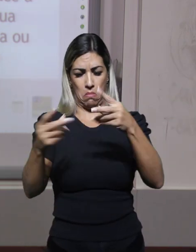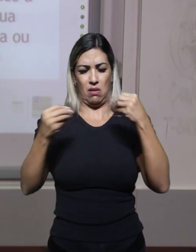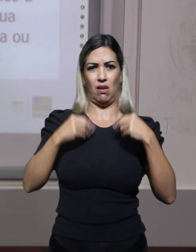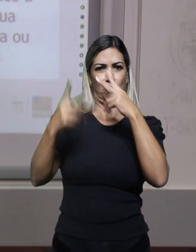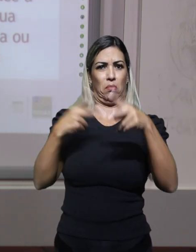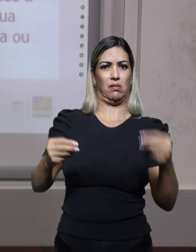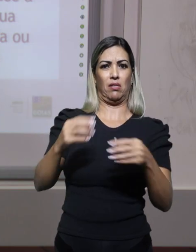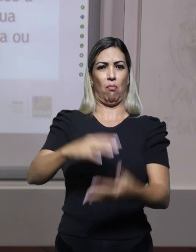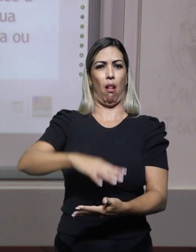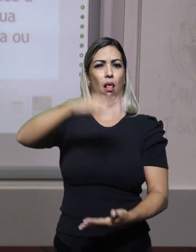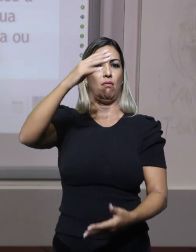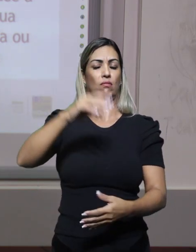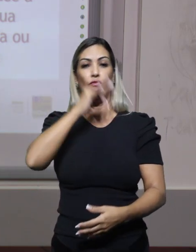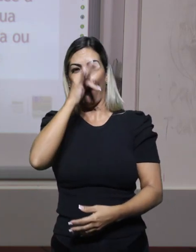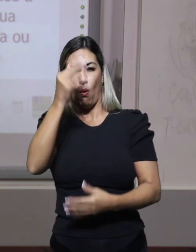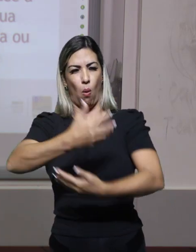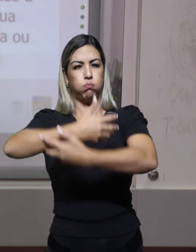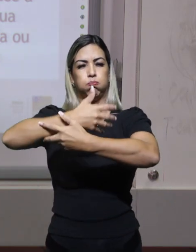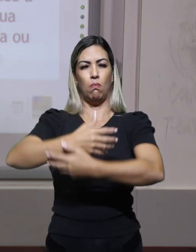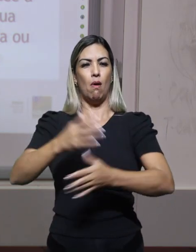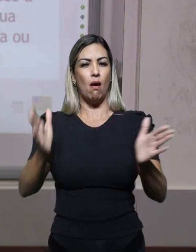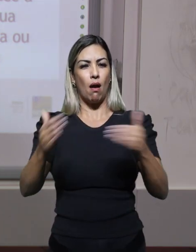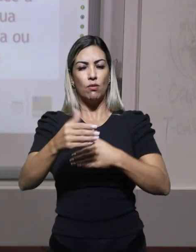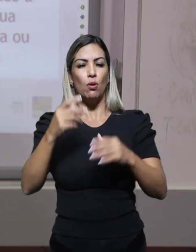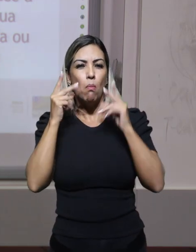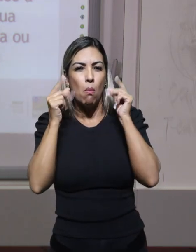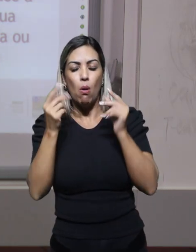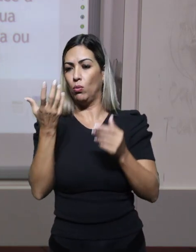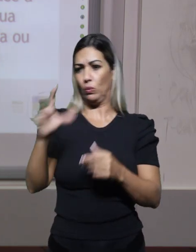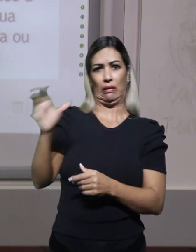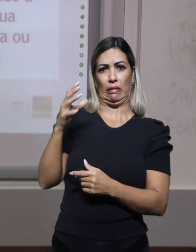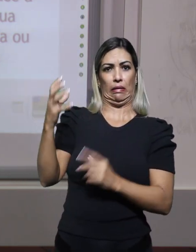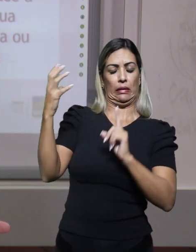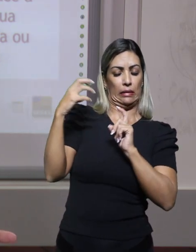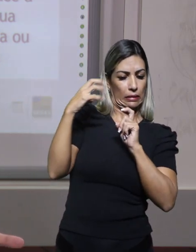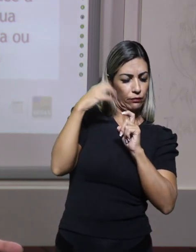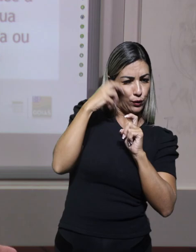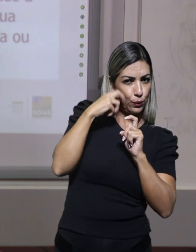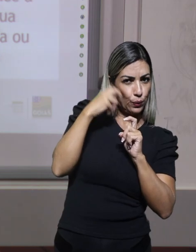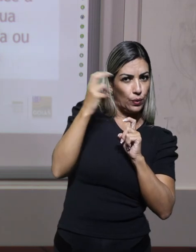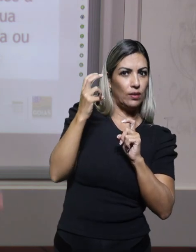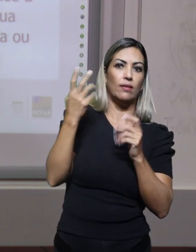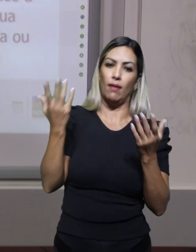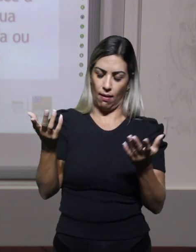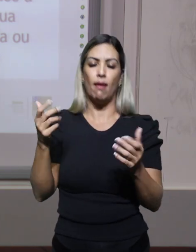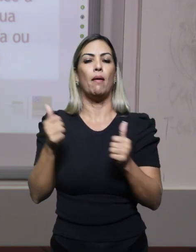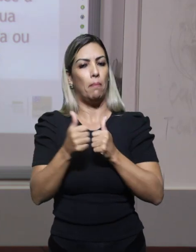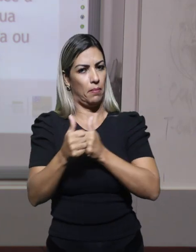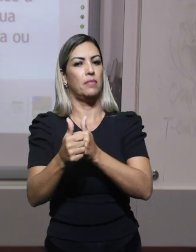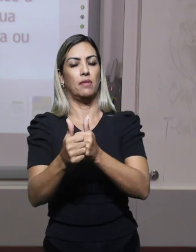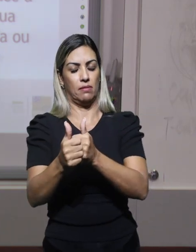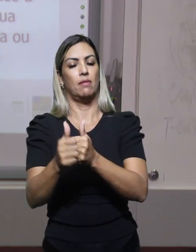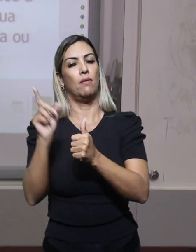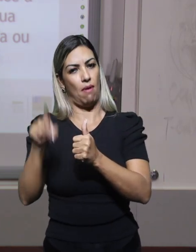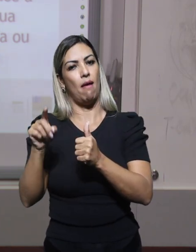quer receber. Mandou um monte de buquê de flor, caixa de bombom, não sei o quê, mas eu não queria, eu me senti constrangido. Isso é